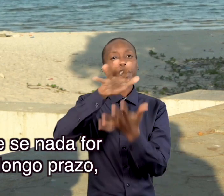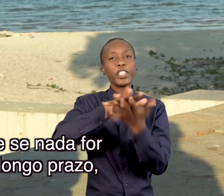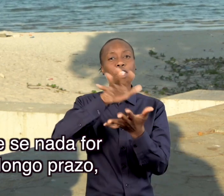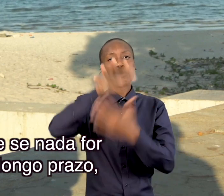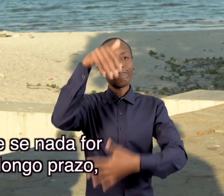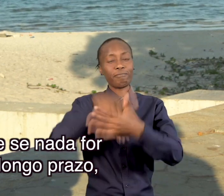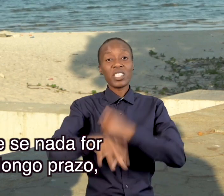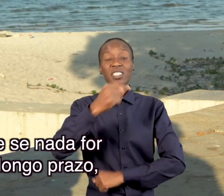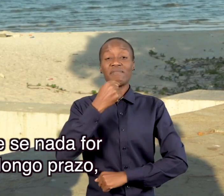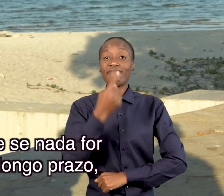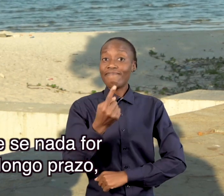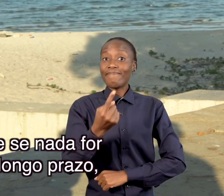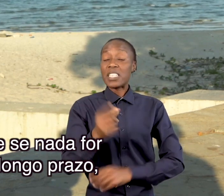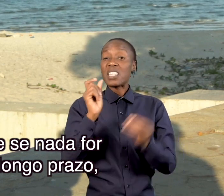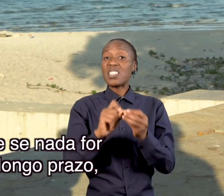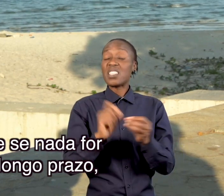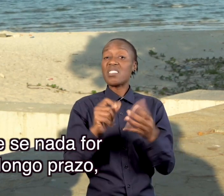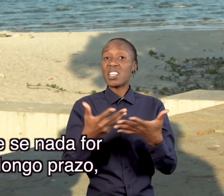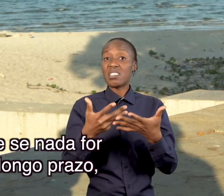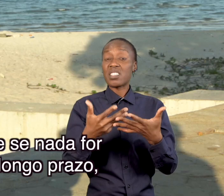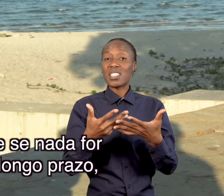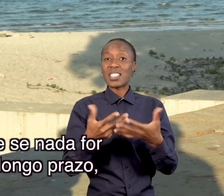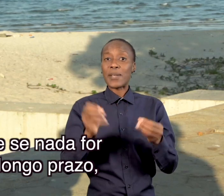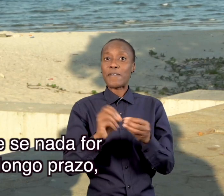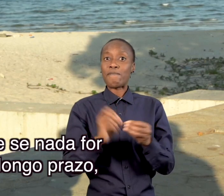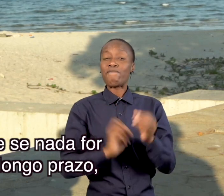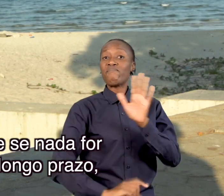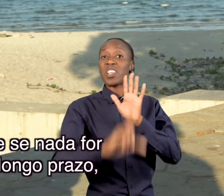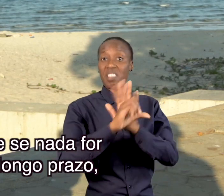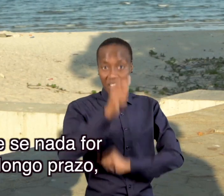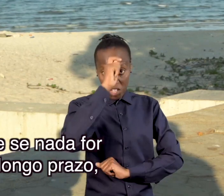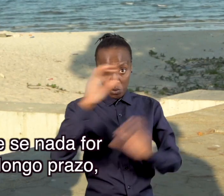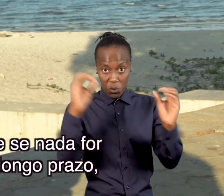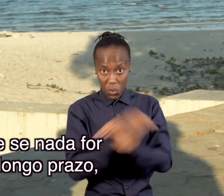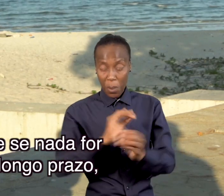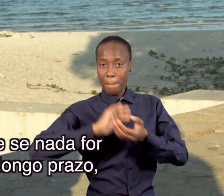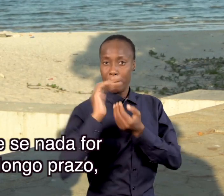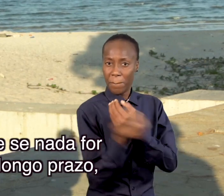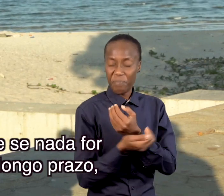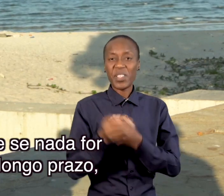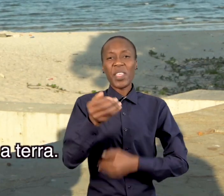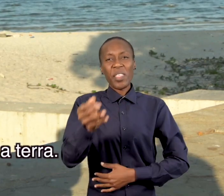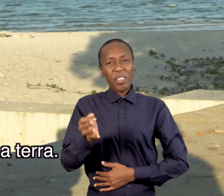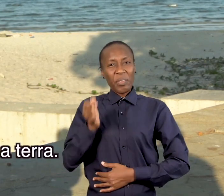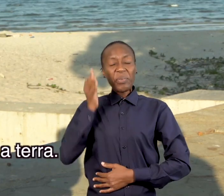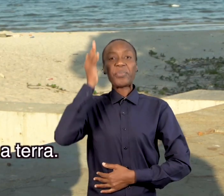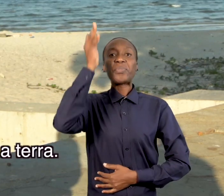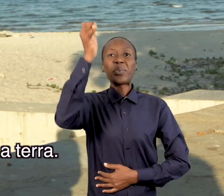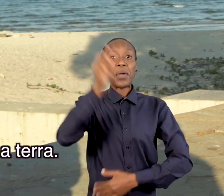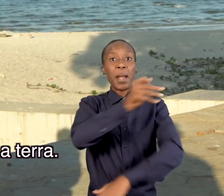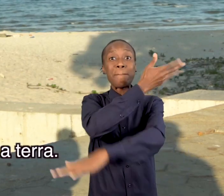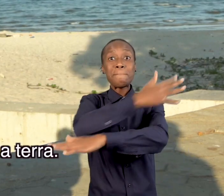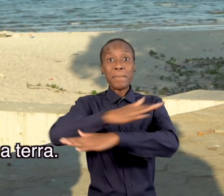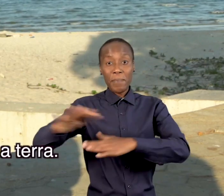explica que se nada for feito para preservar estas florestas ao longo do prazo, as águas do